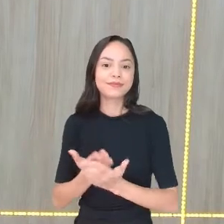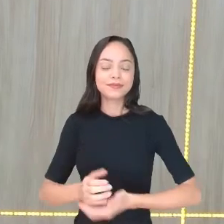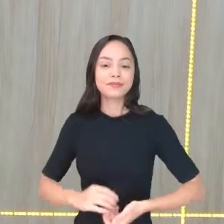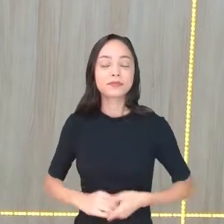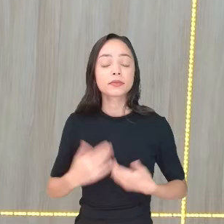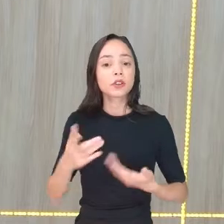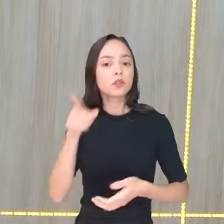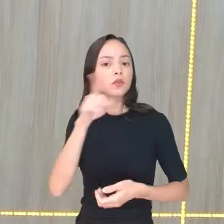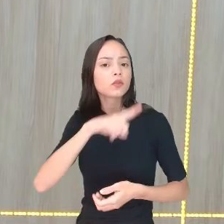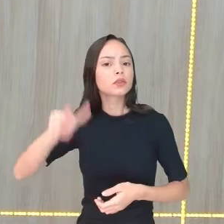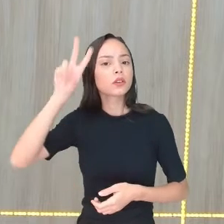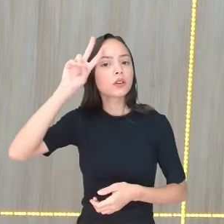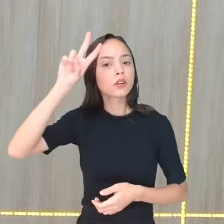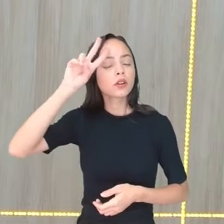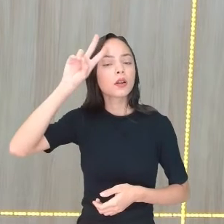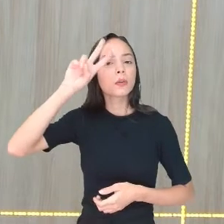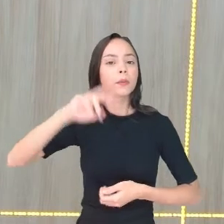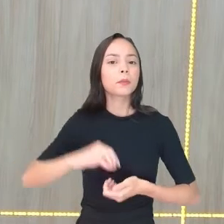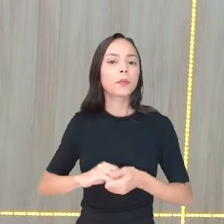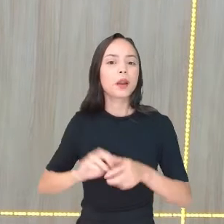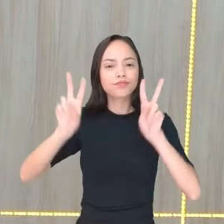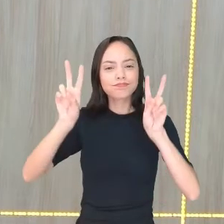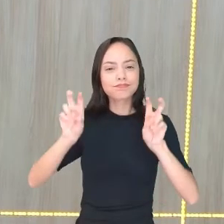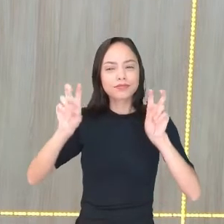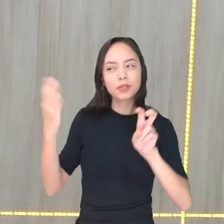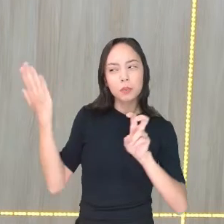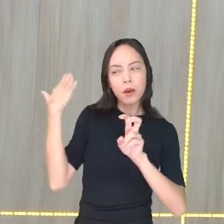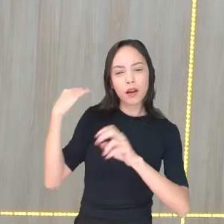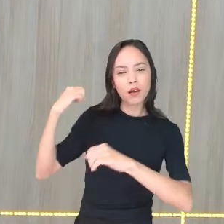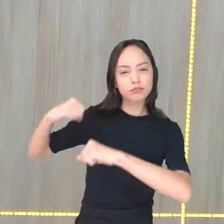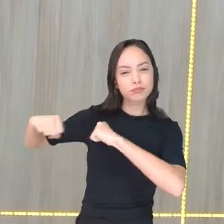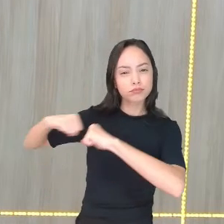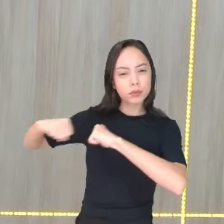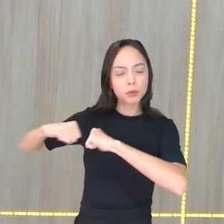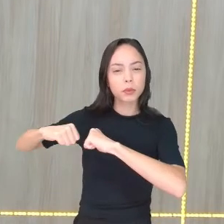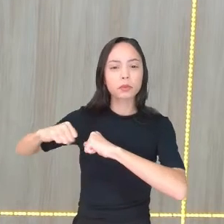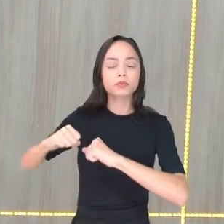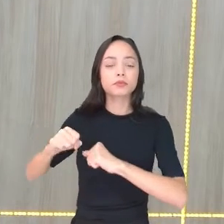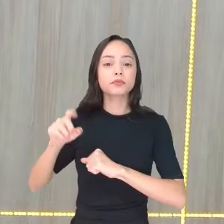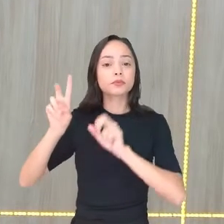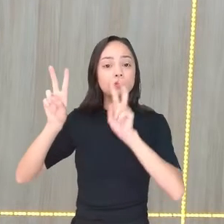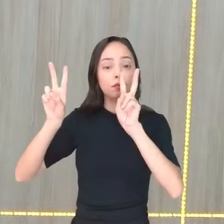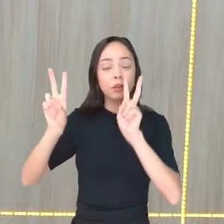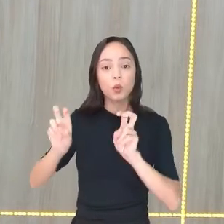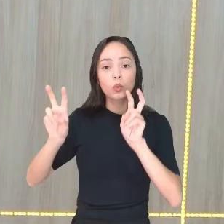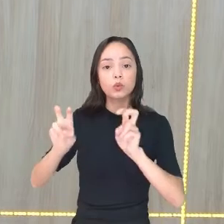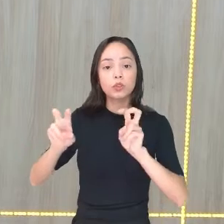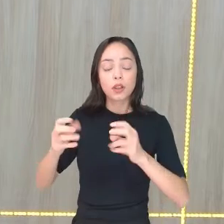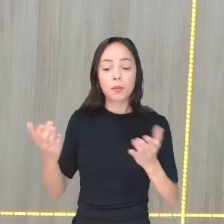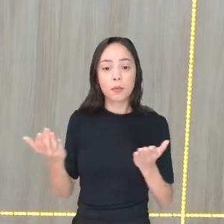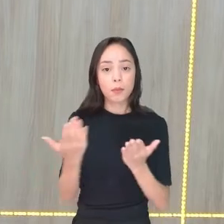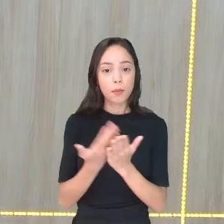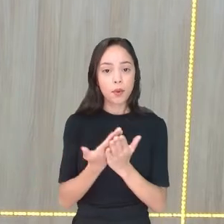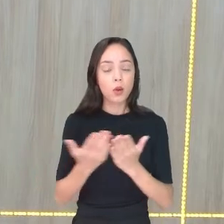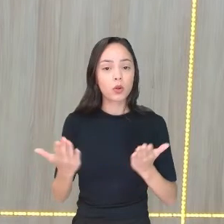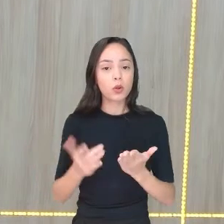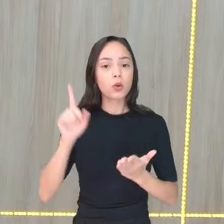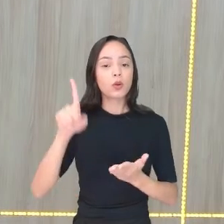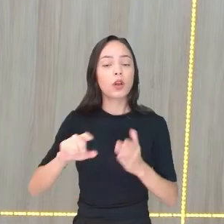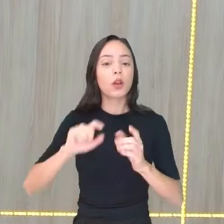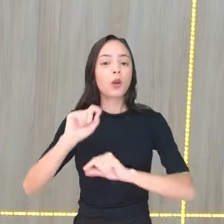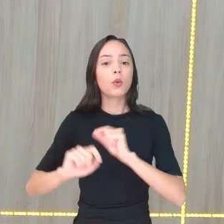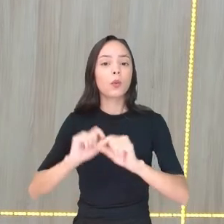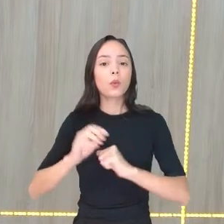estão lembrados e estão lembradas do tema que a gente estava debatendo? O título da aula de hoje é